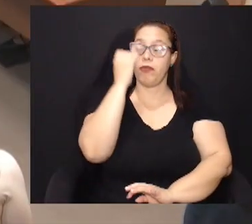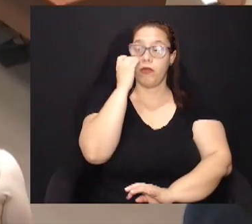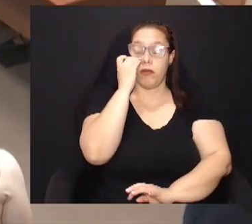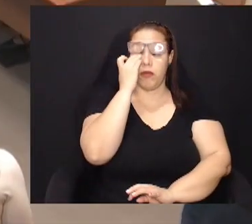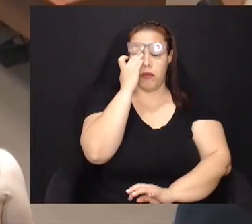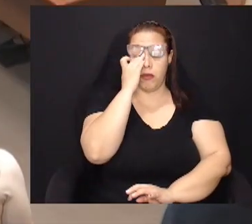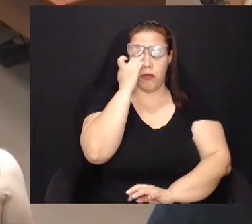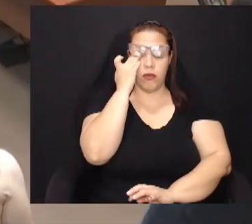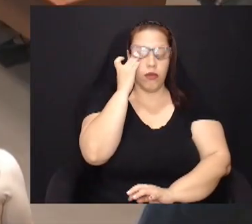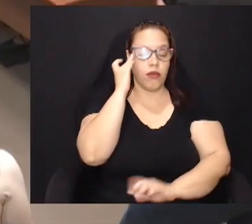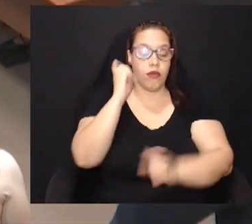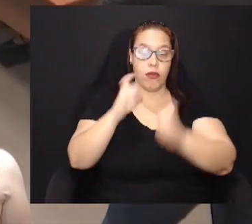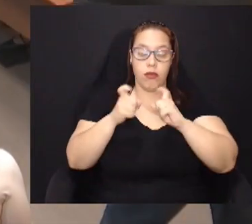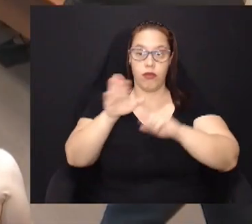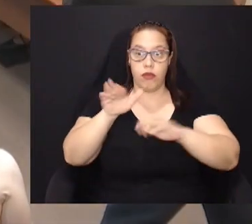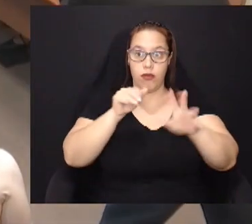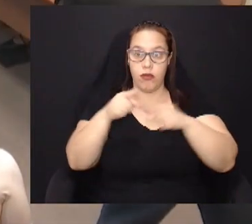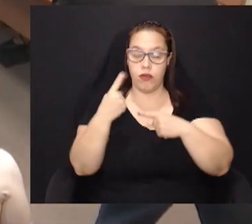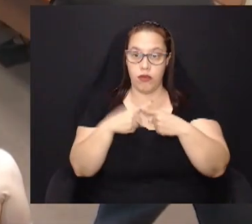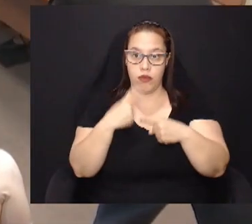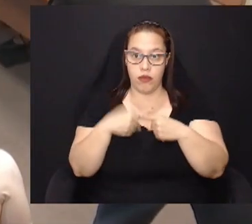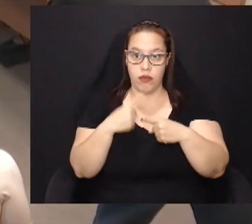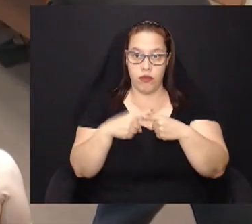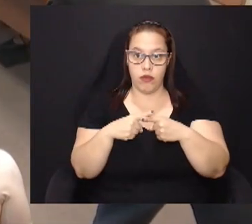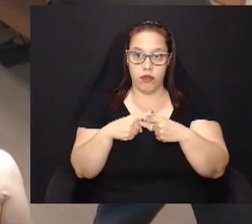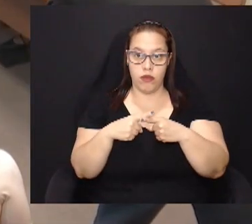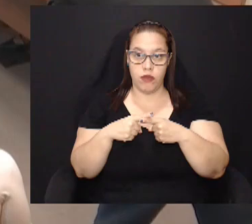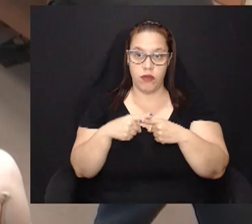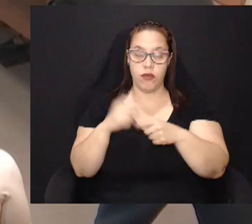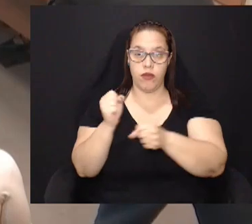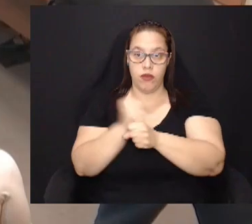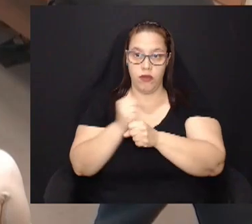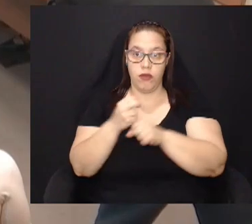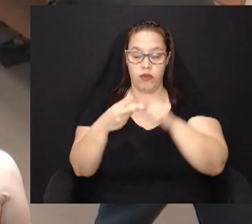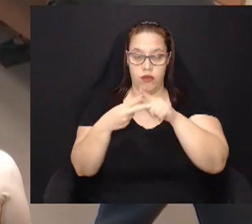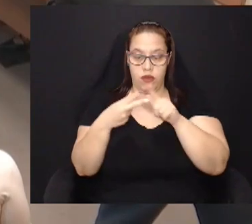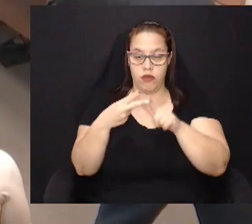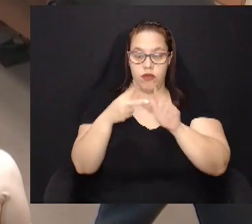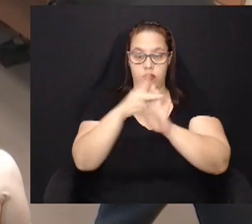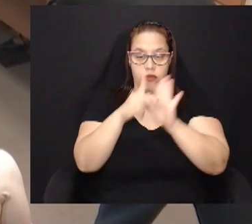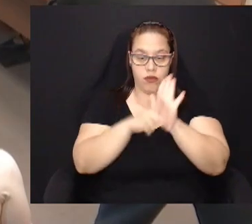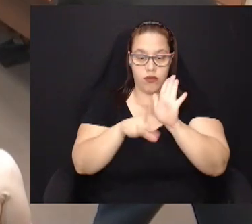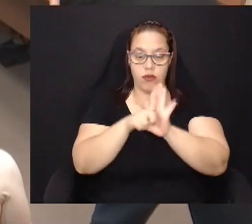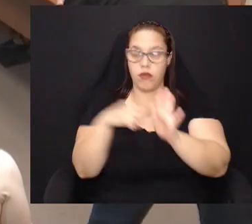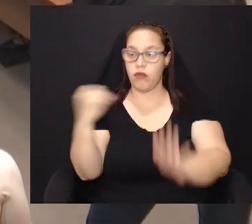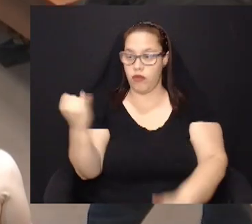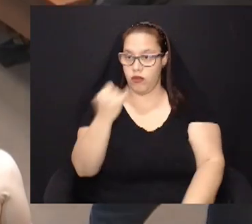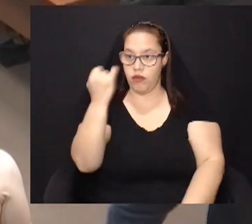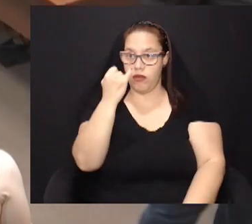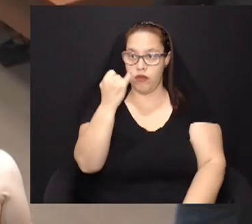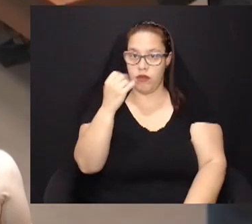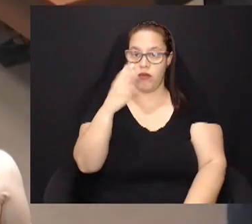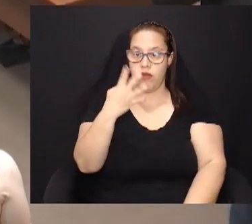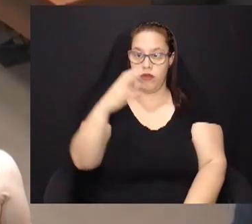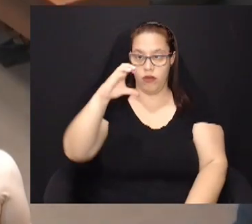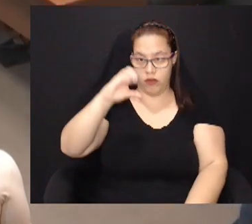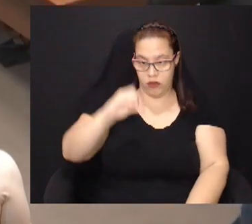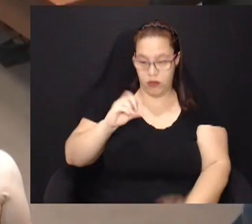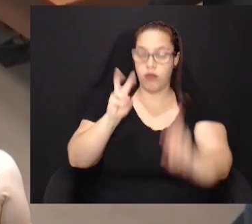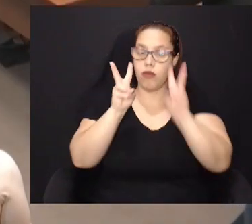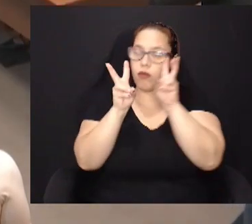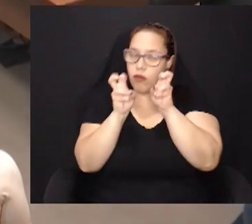gente convocou, porque nessa casa esse ano veio 2 projetos de lei muito importantes, né? O 49, que fala